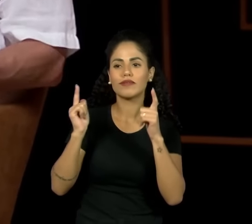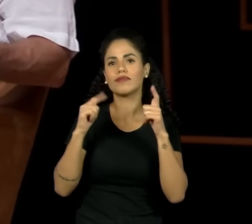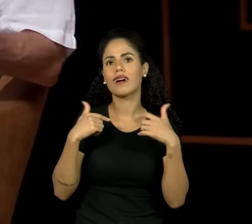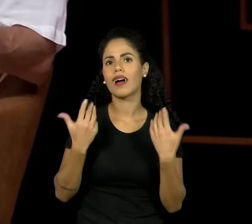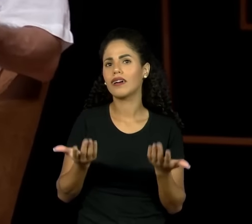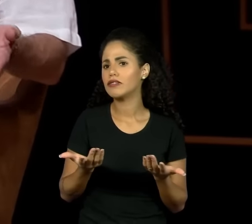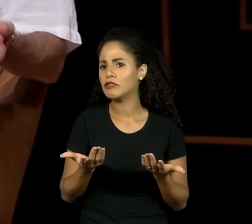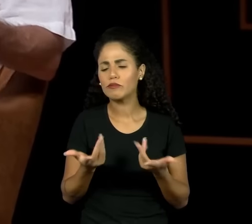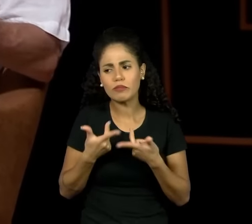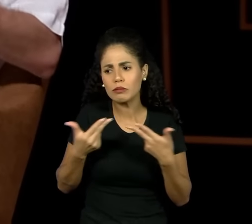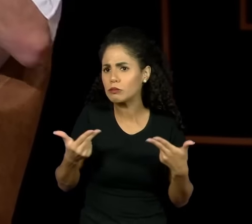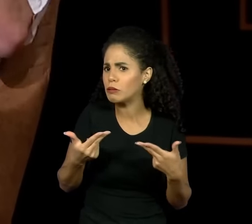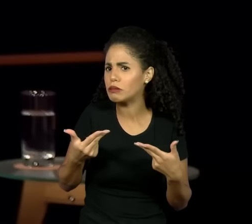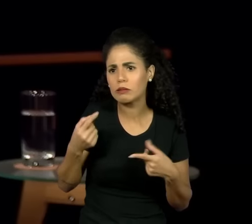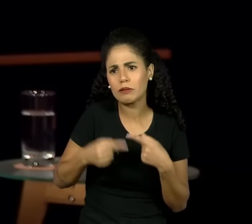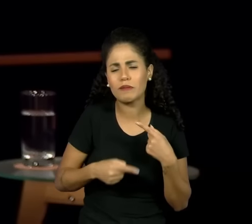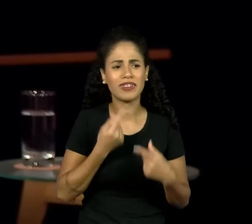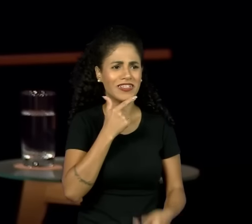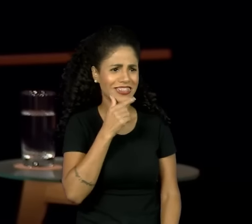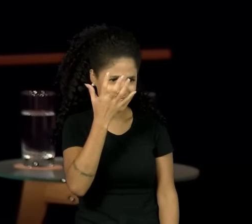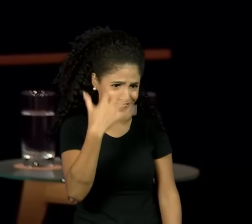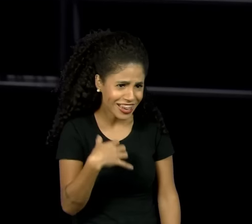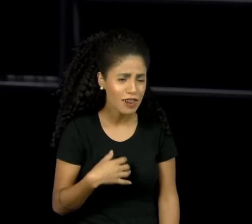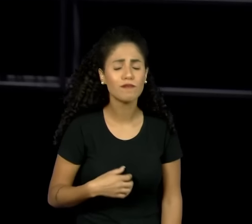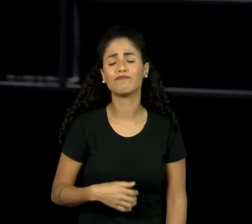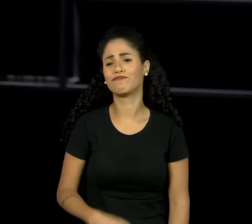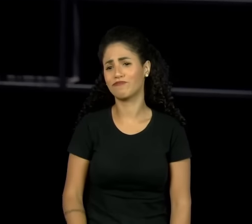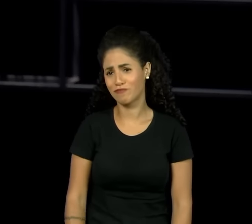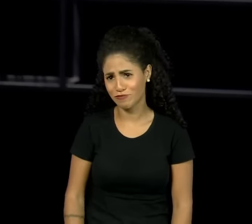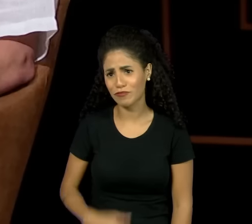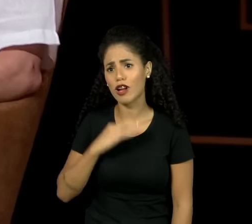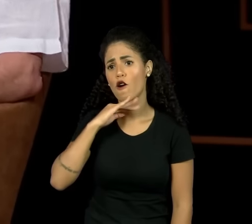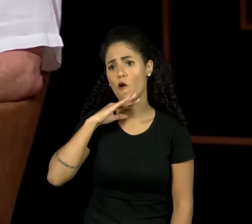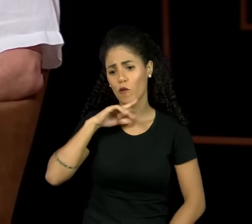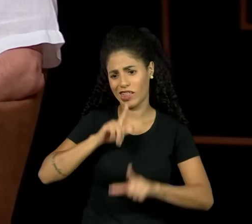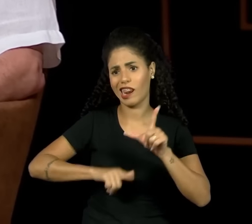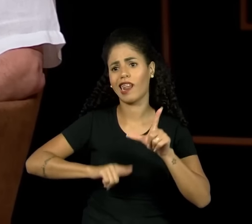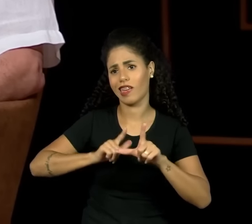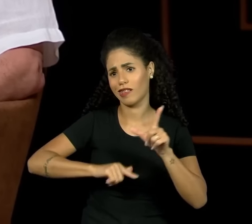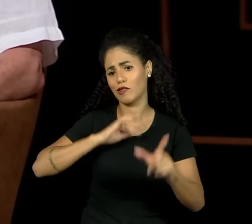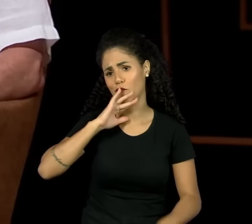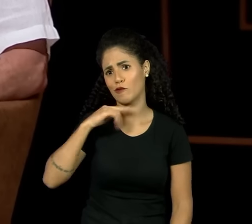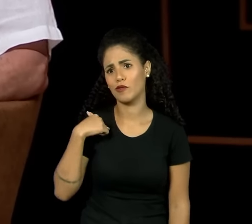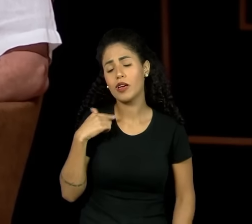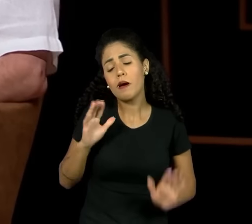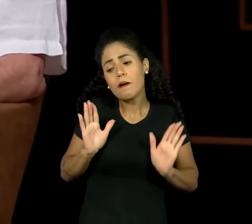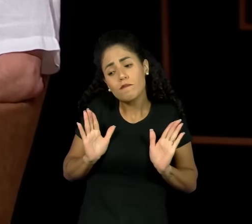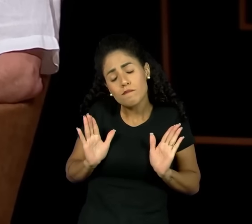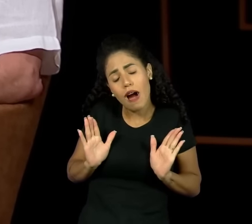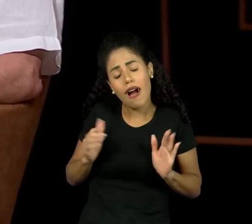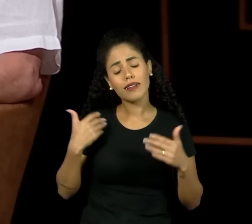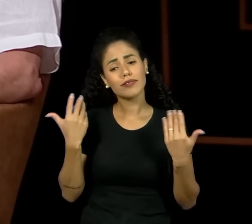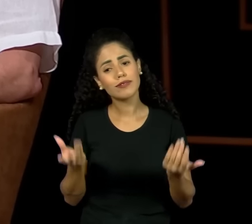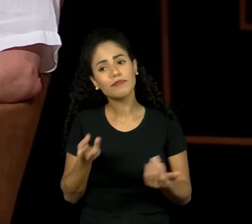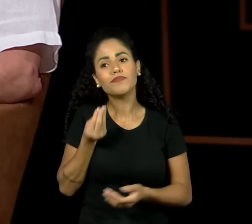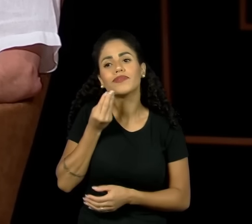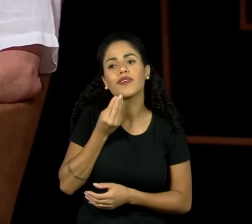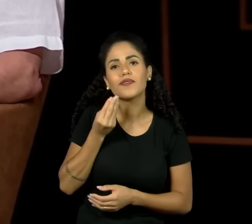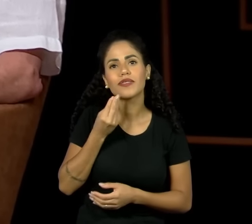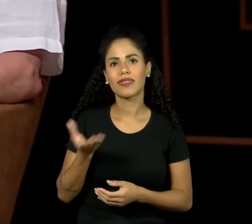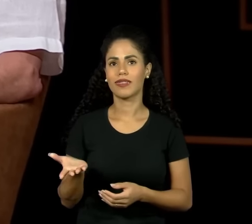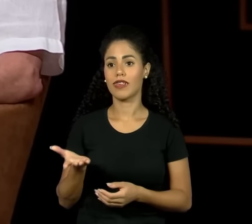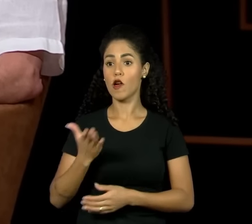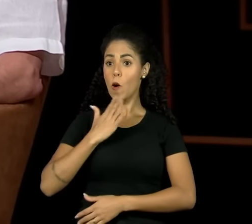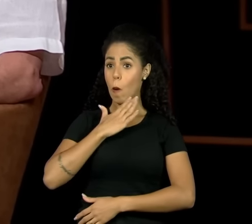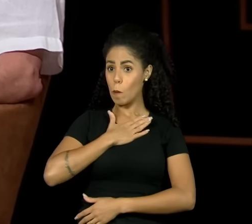aqui tipo coisas maravilhosas já era guitarra é mas assim eh o meu